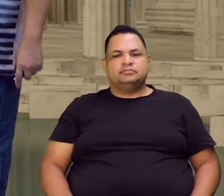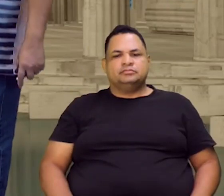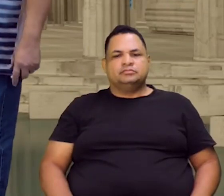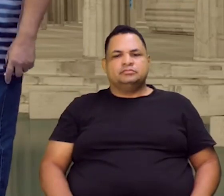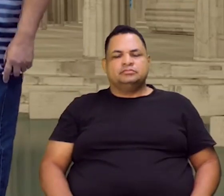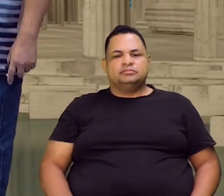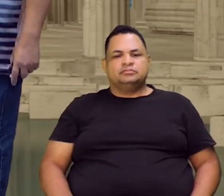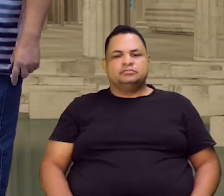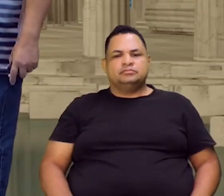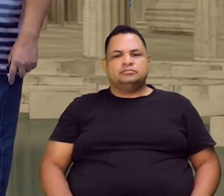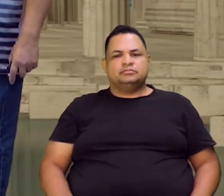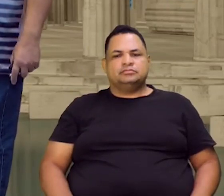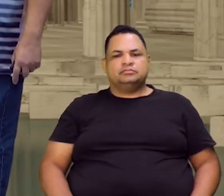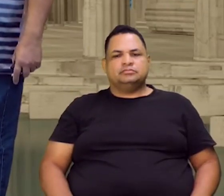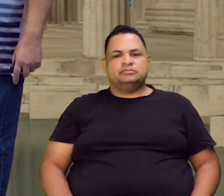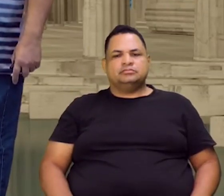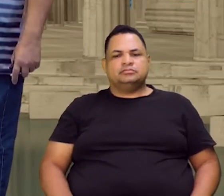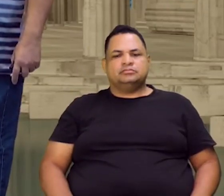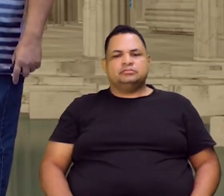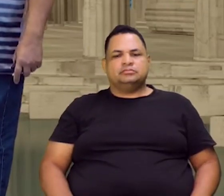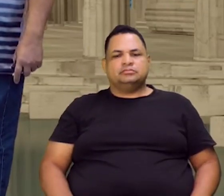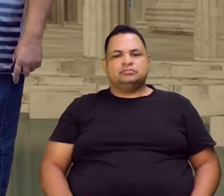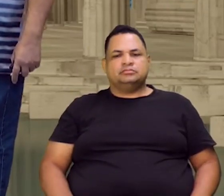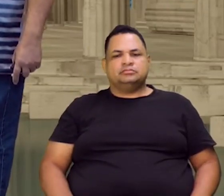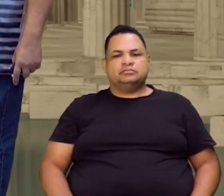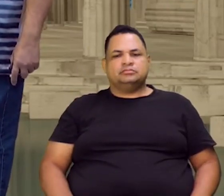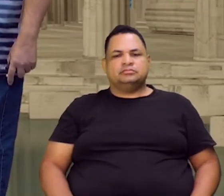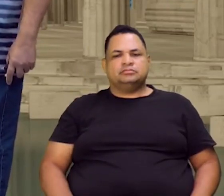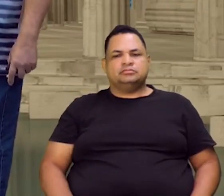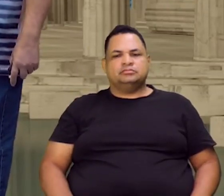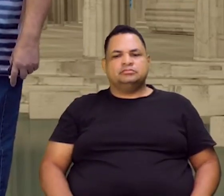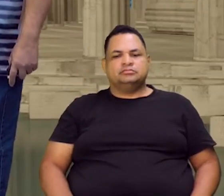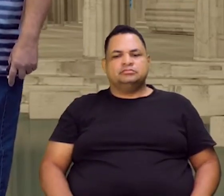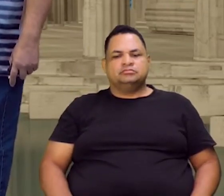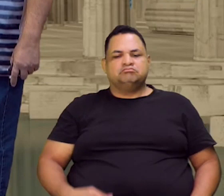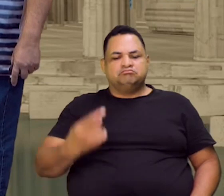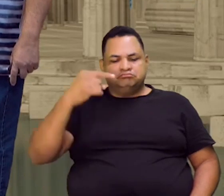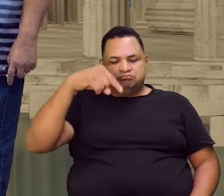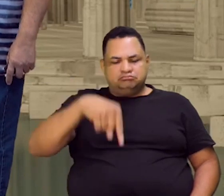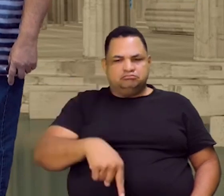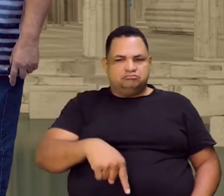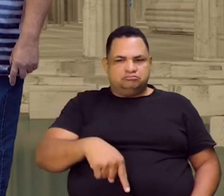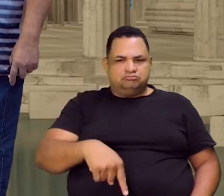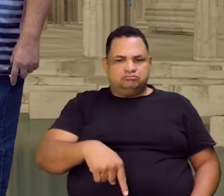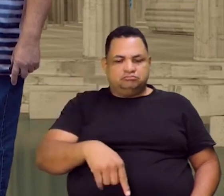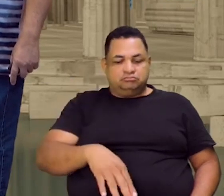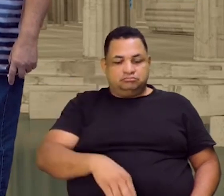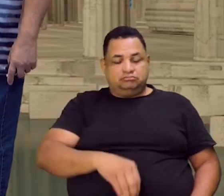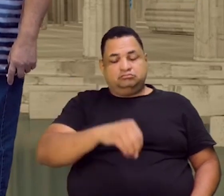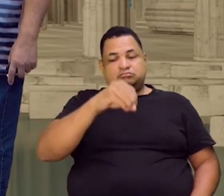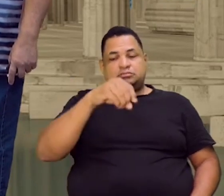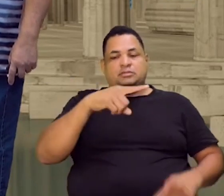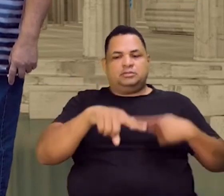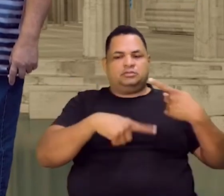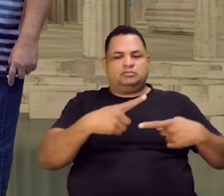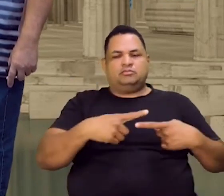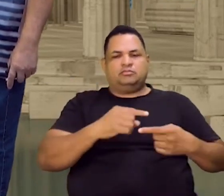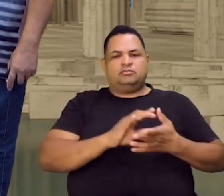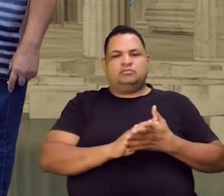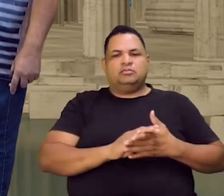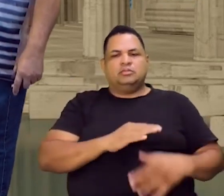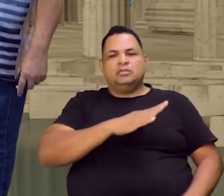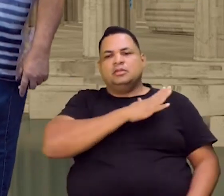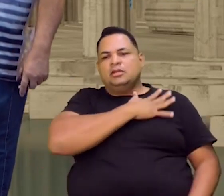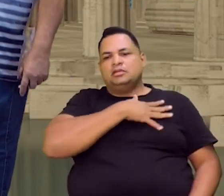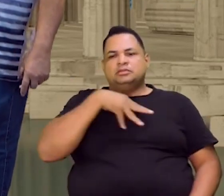Corpos pesados, né? Tendem para baixo, ó. Então caiu. O professor Hélio vai juntar. Então, assim, Aristóteles já